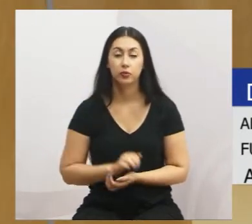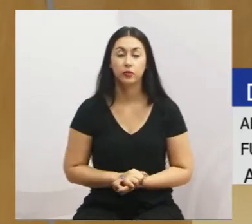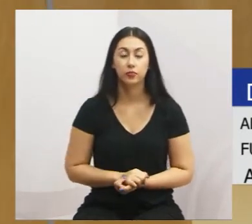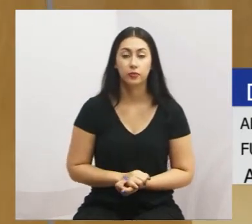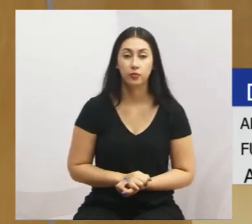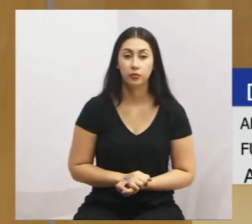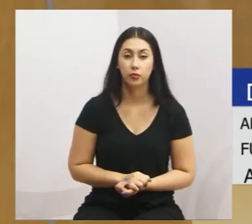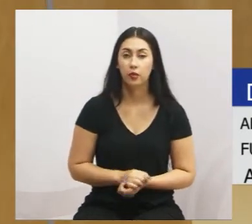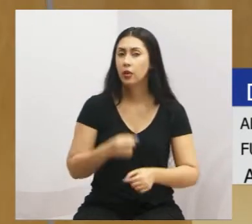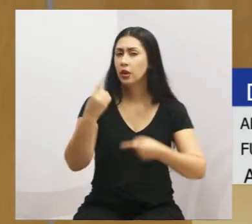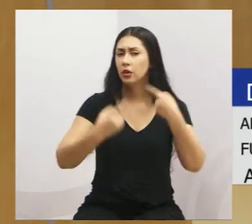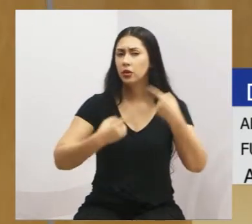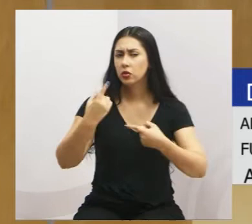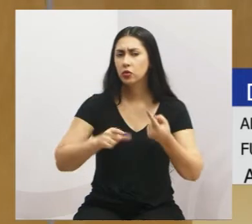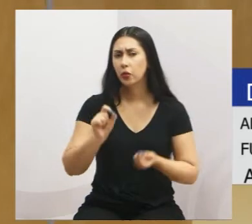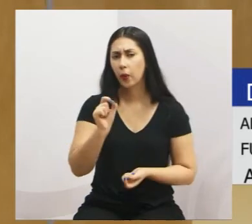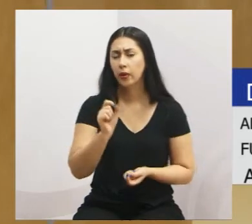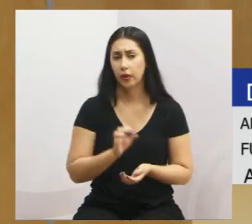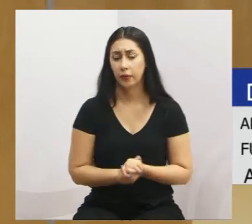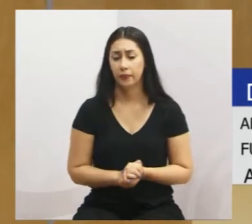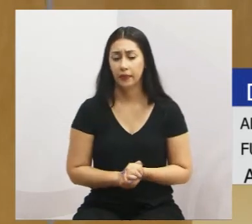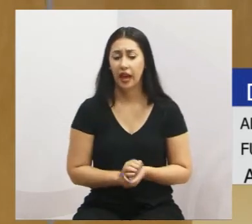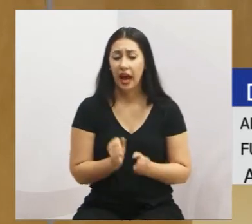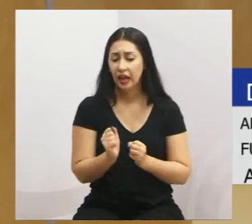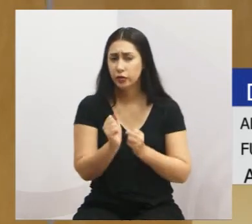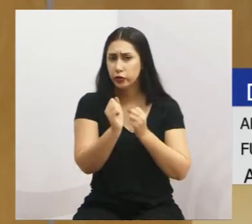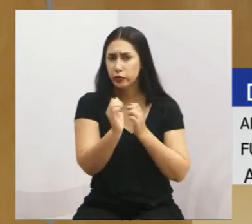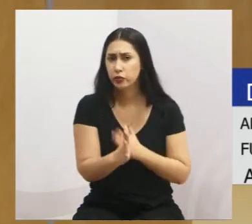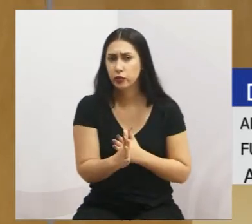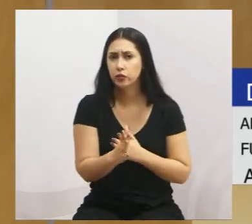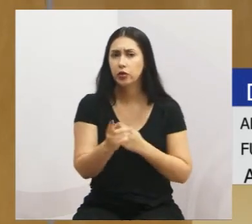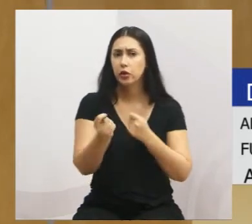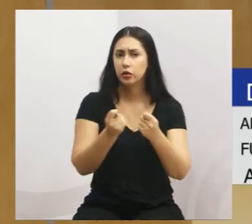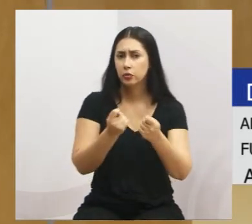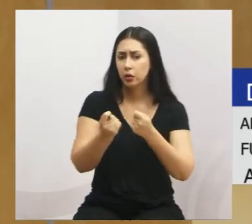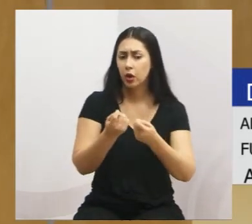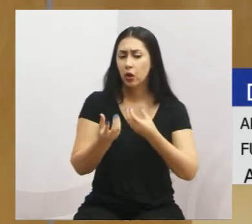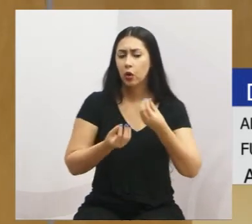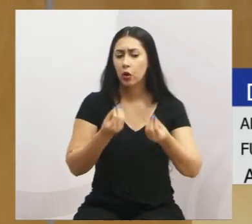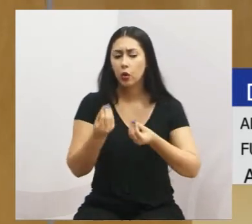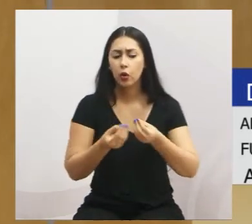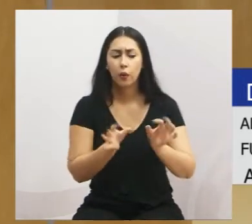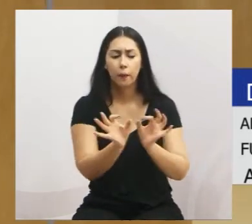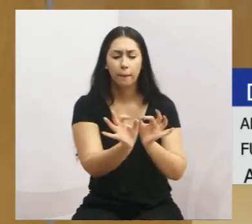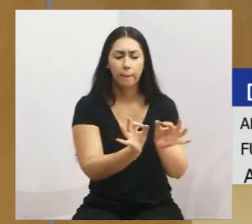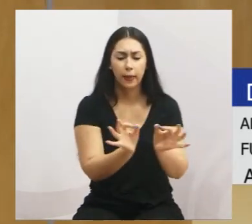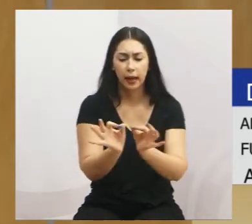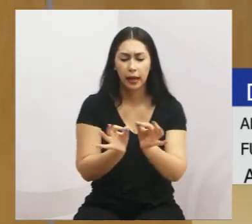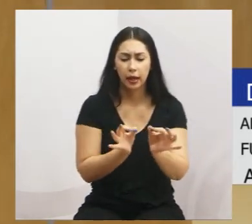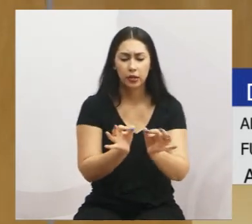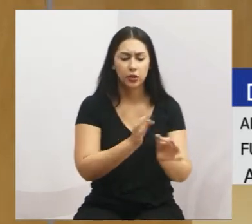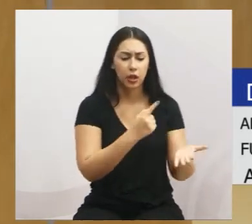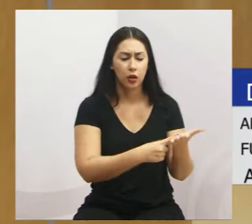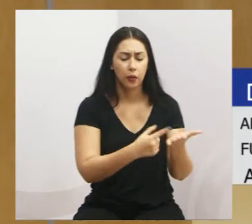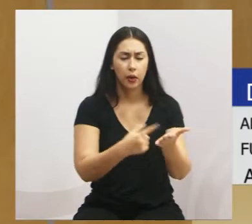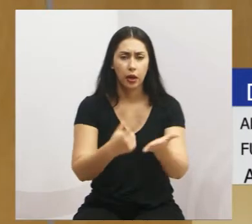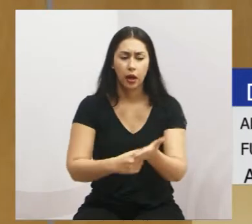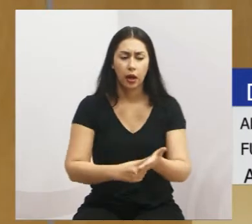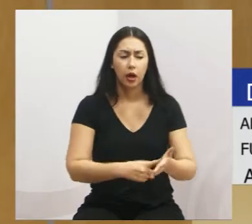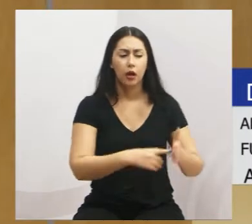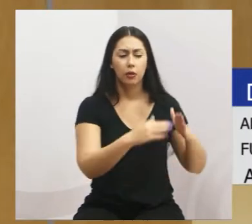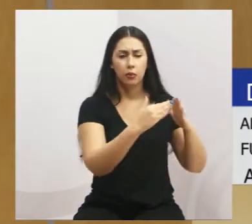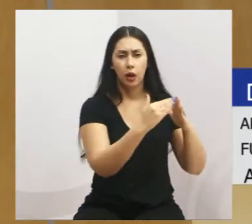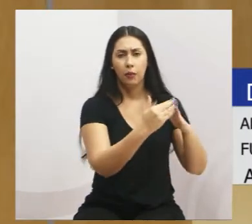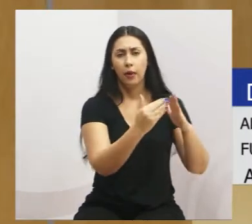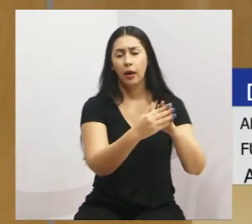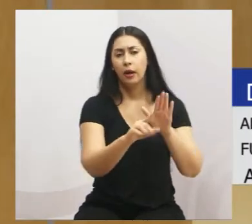101-047-86-2018-826-0292, que discute as ações administrativas voltadas à revisão do Plano Diretor de Ordenamento Territorial, Lei